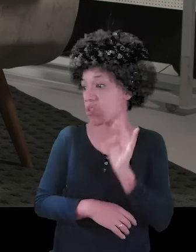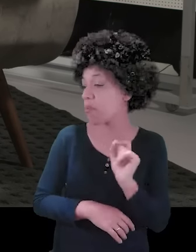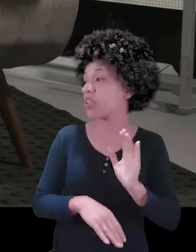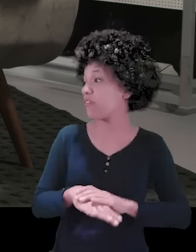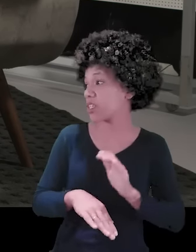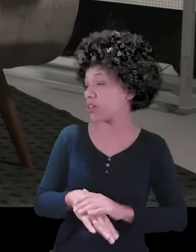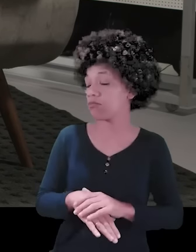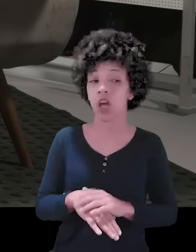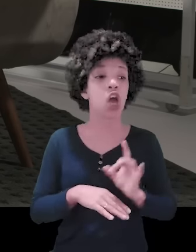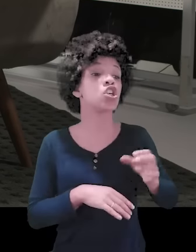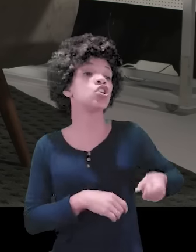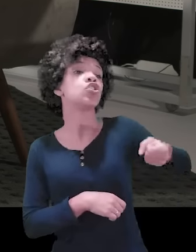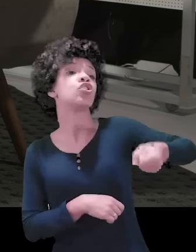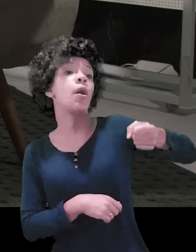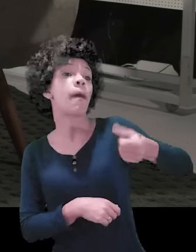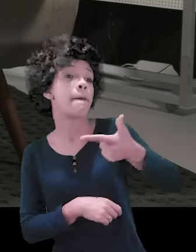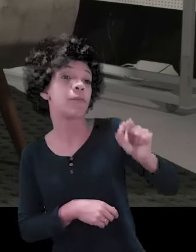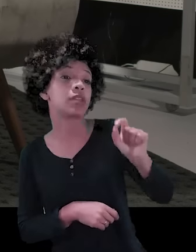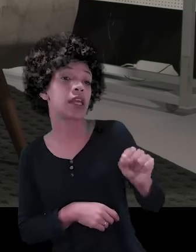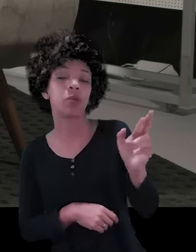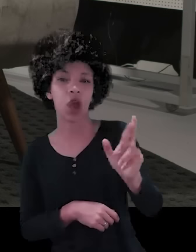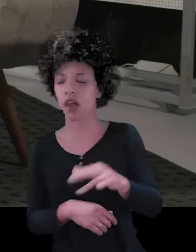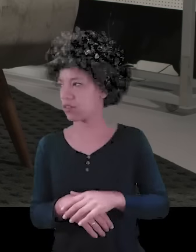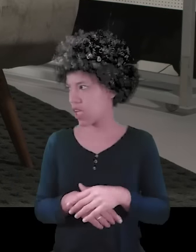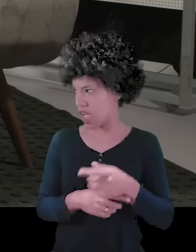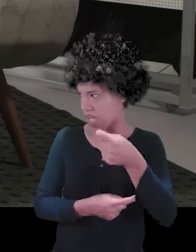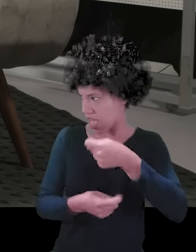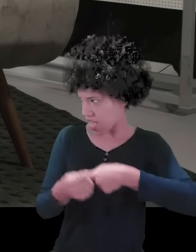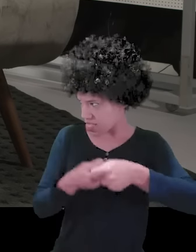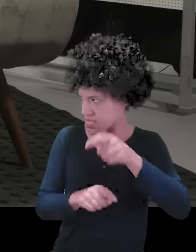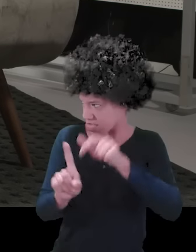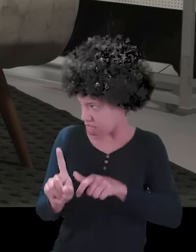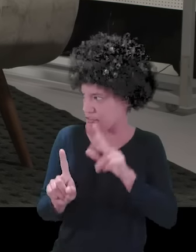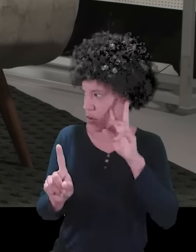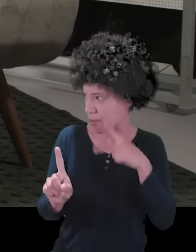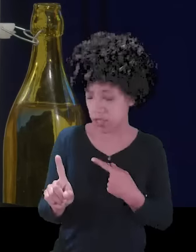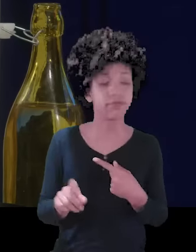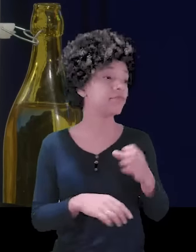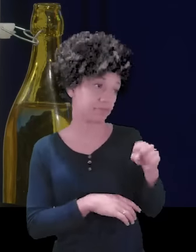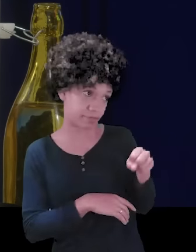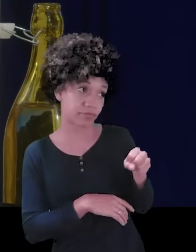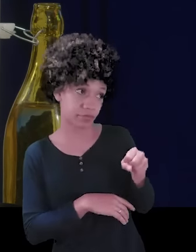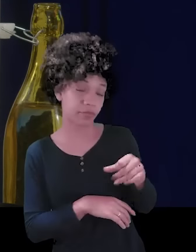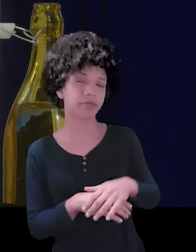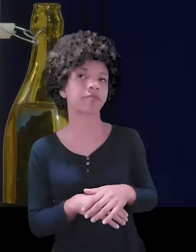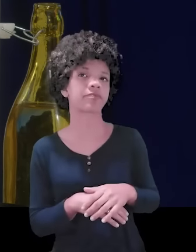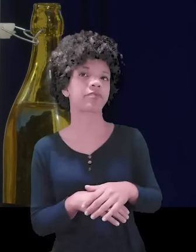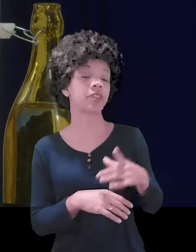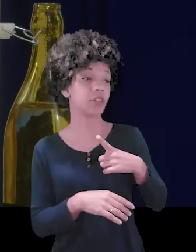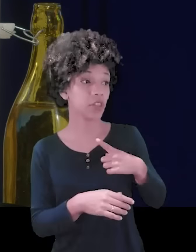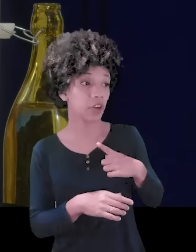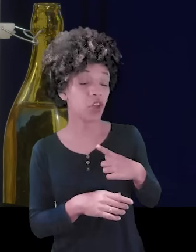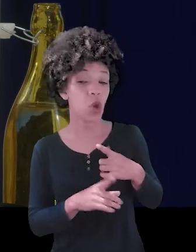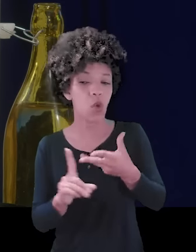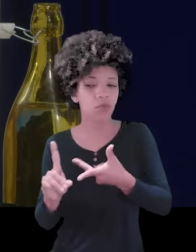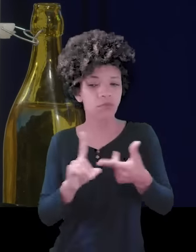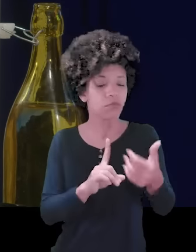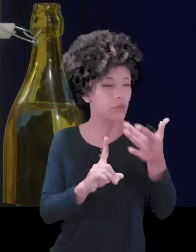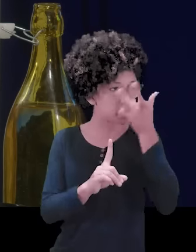fazendo agora eu vou levar lá e leva essa mala que puderes me respeita congelador tráfico humano isso você agência uma